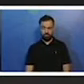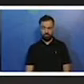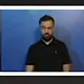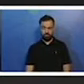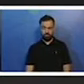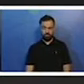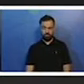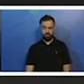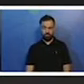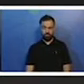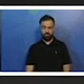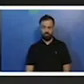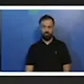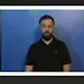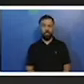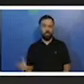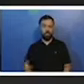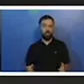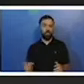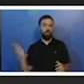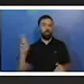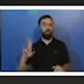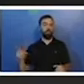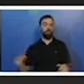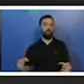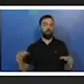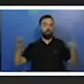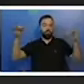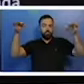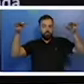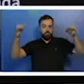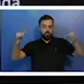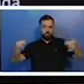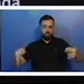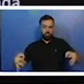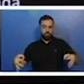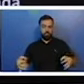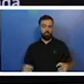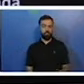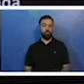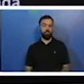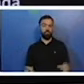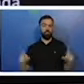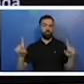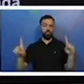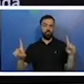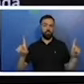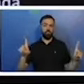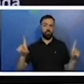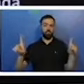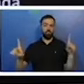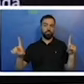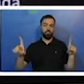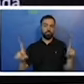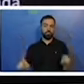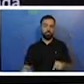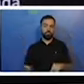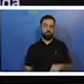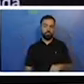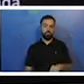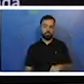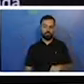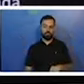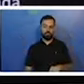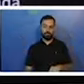nós vamos usar dois cabos de vassoura agora tá porque a gente vai fazer em dupla eu e ele aqui mas Vocês poderiam fazer e mais